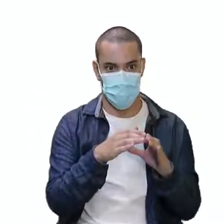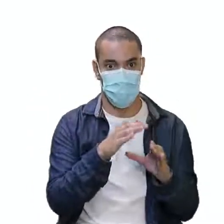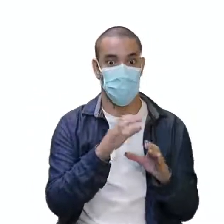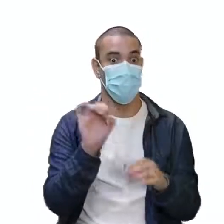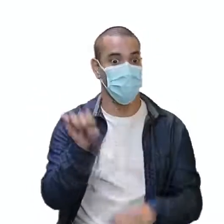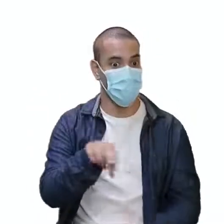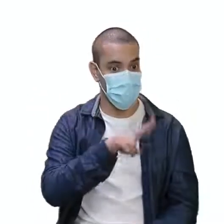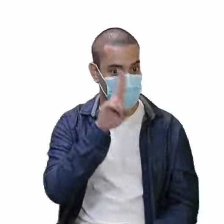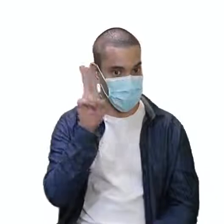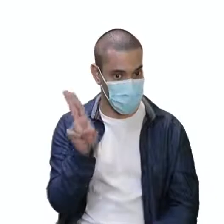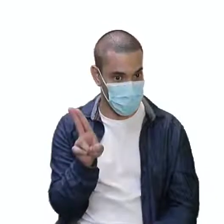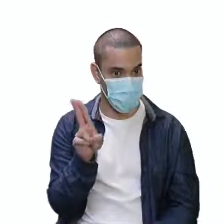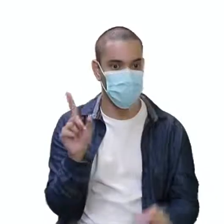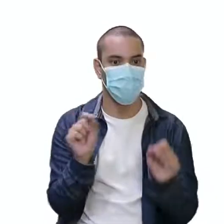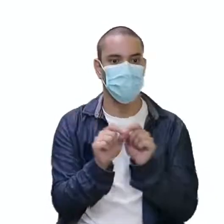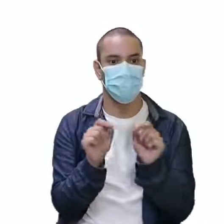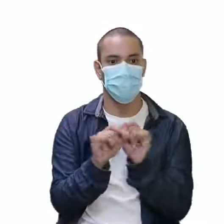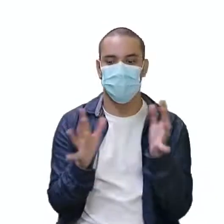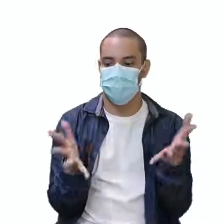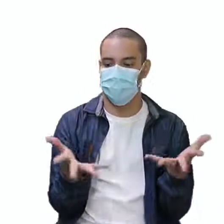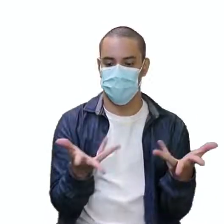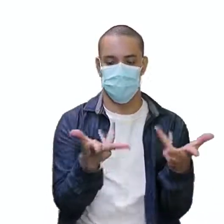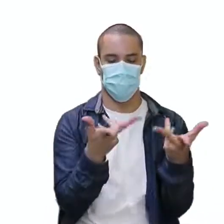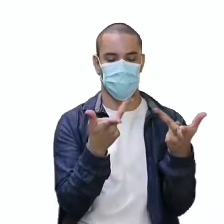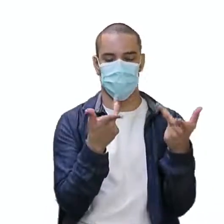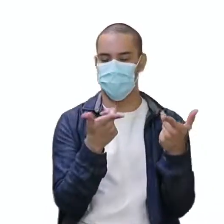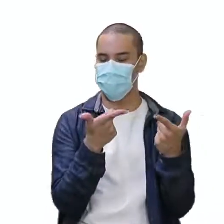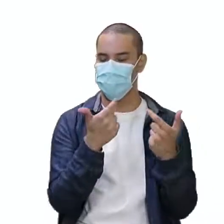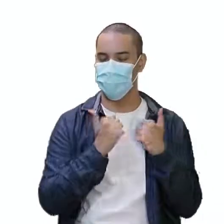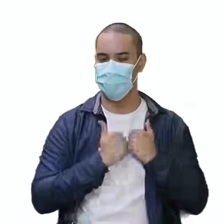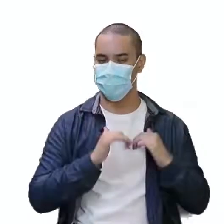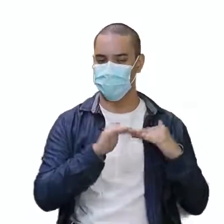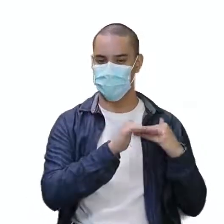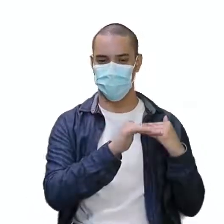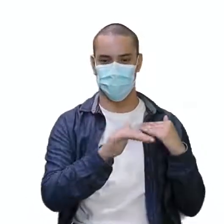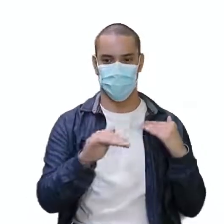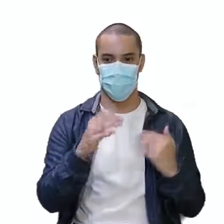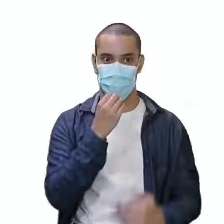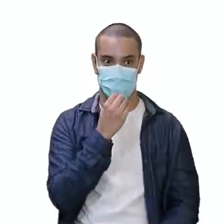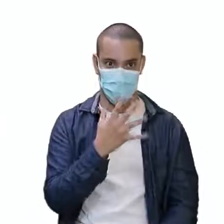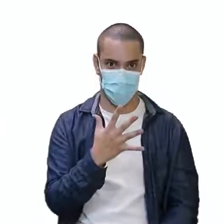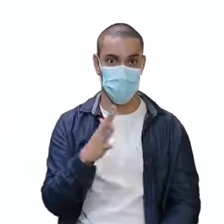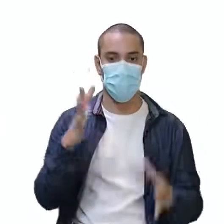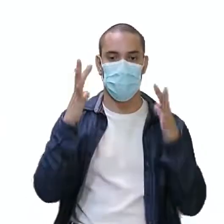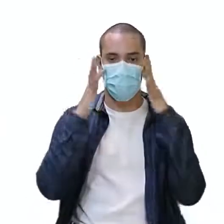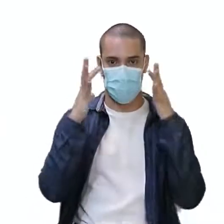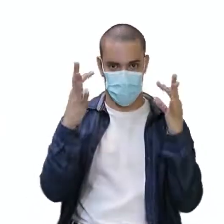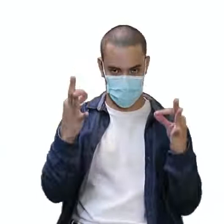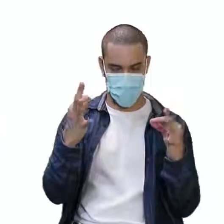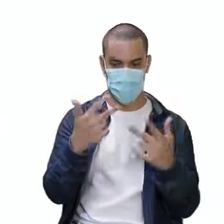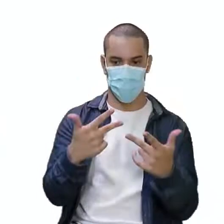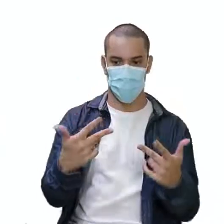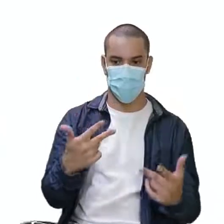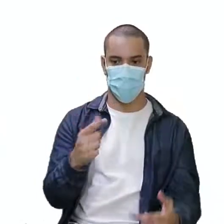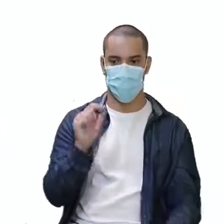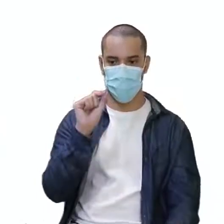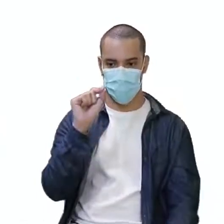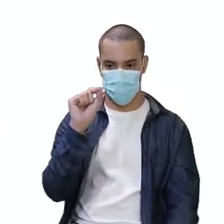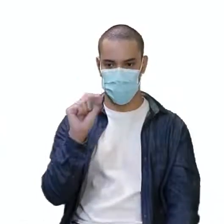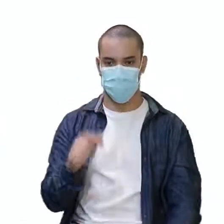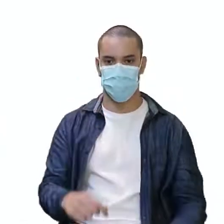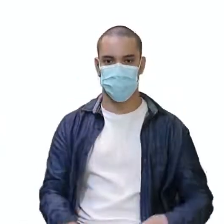de forma harmônica, mantendo uma relação harmônica. Preste atenção uma coisa que agora que eu me toquei aqui, ó, preste